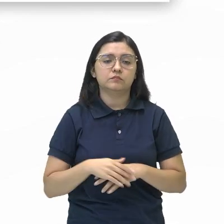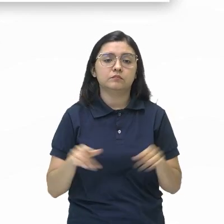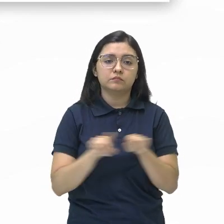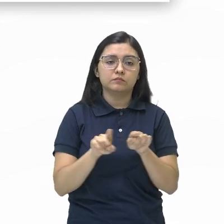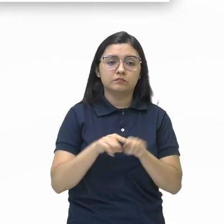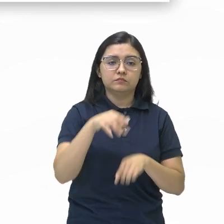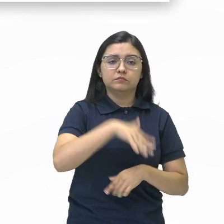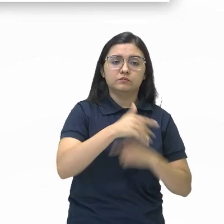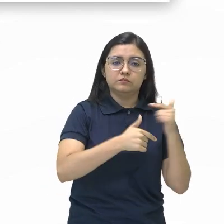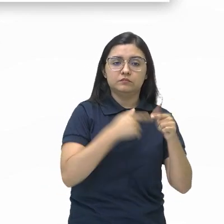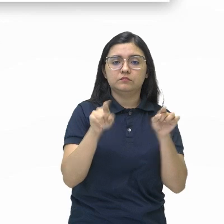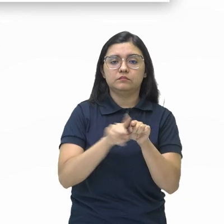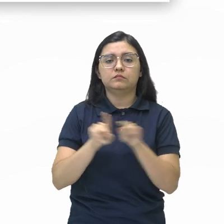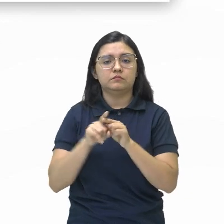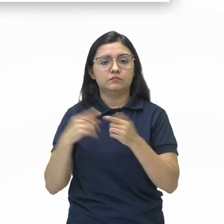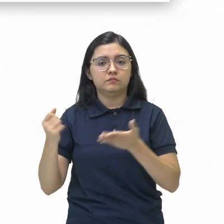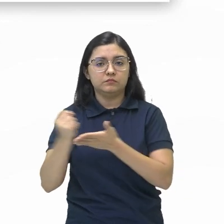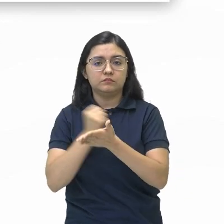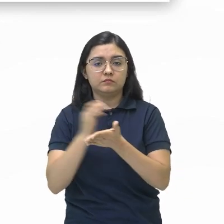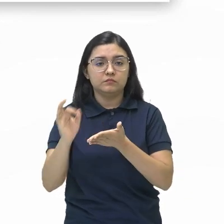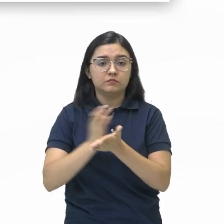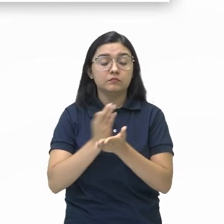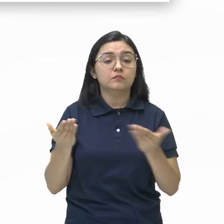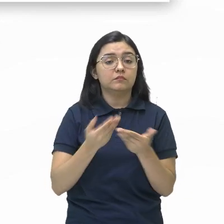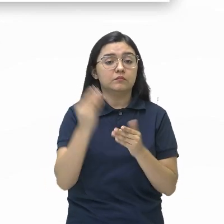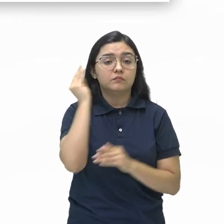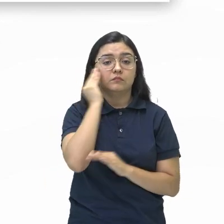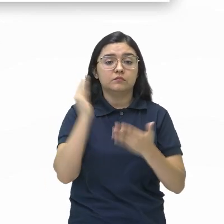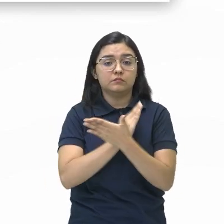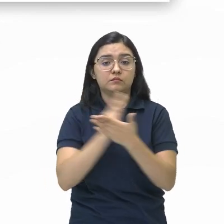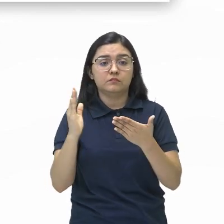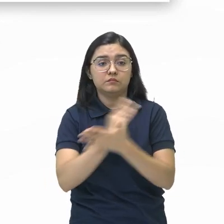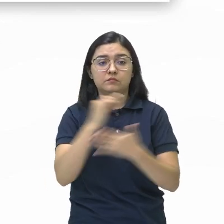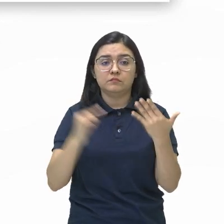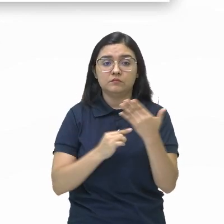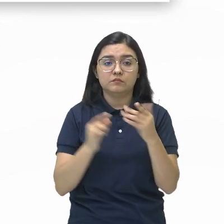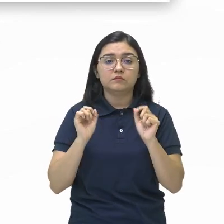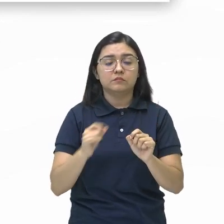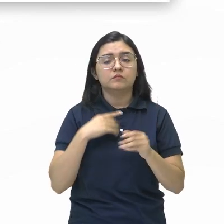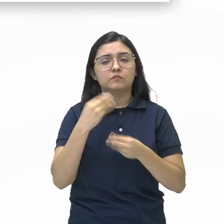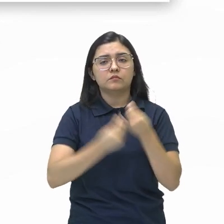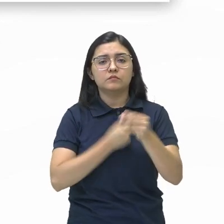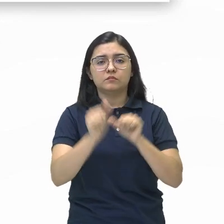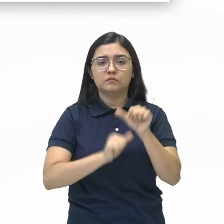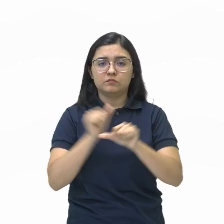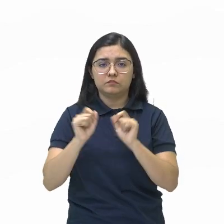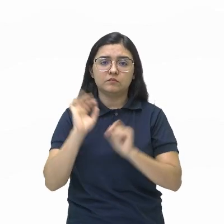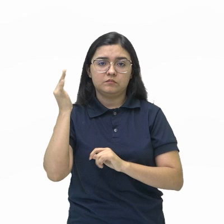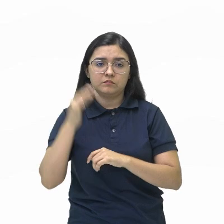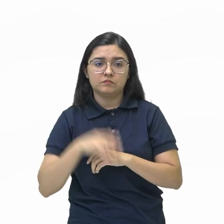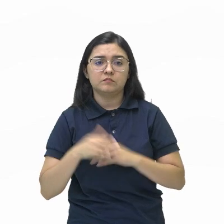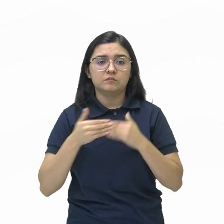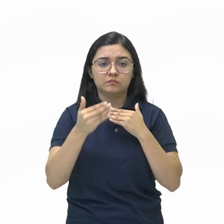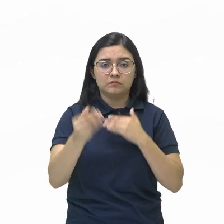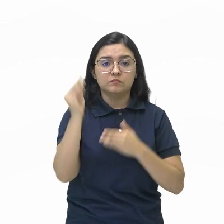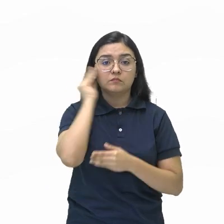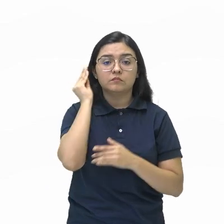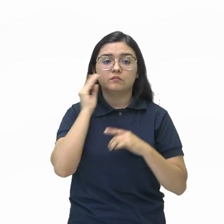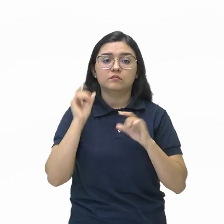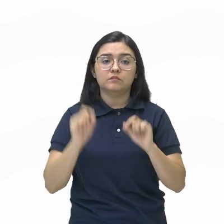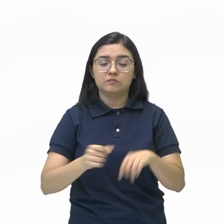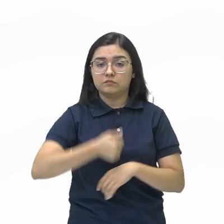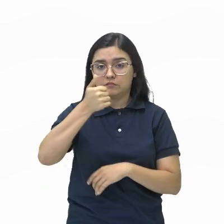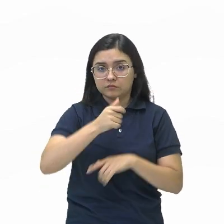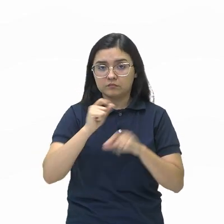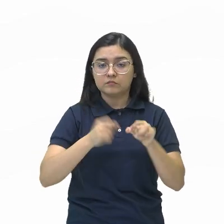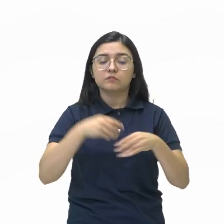trabalhadores quanto de empregadores. E aqui a gente vai ver algumas maneiras como essa transformação ocorreu. Vamos lá, olha só. Primeiro,